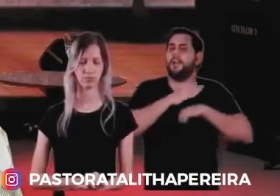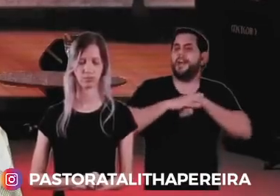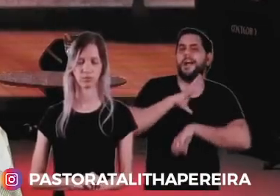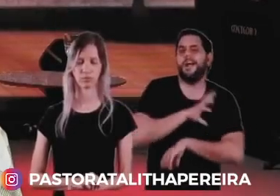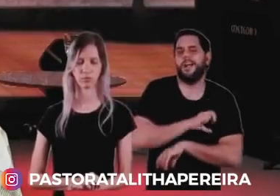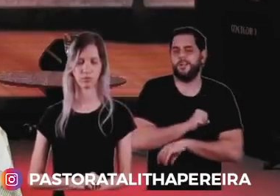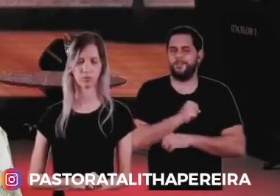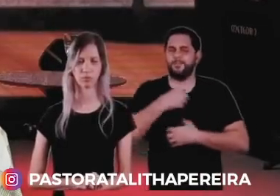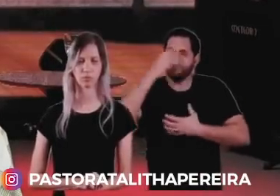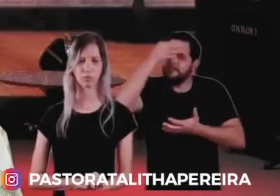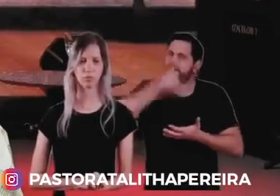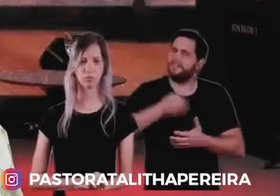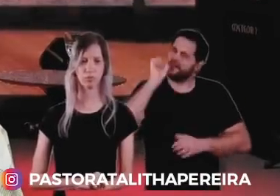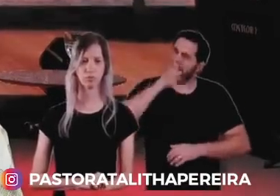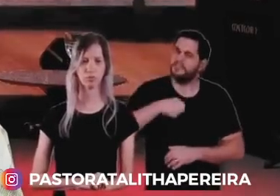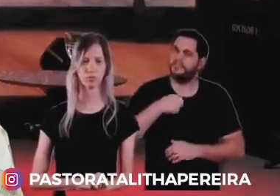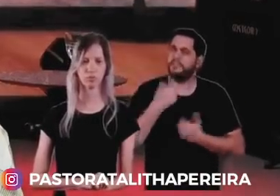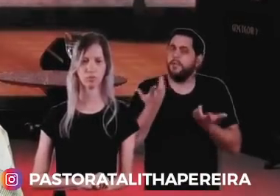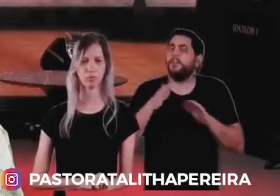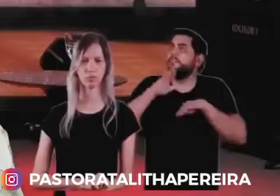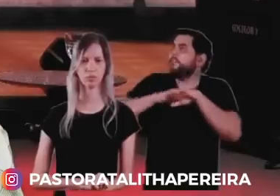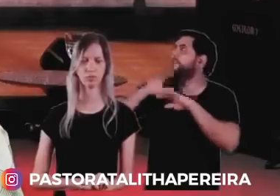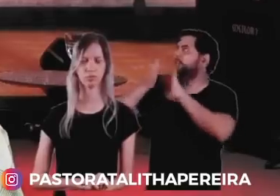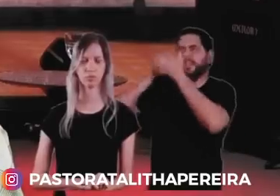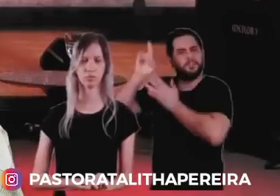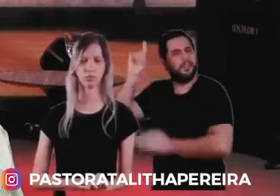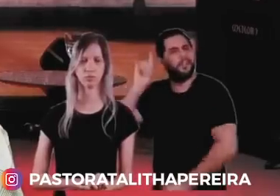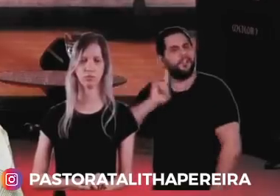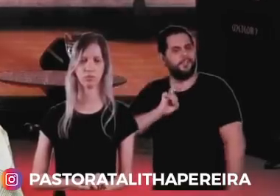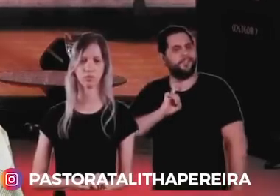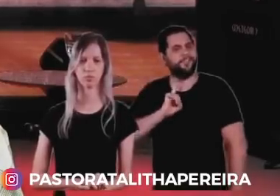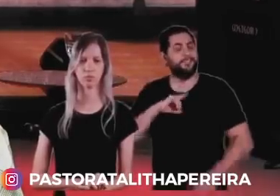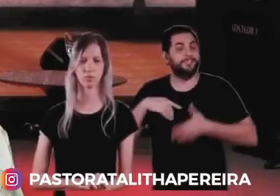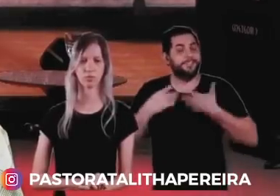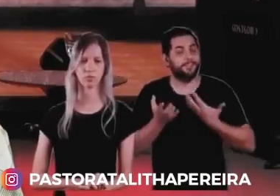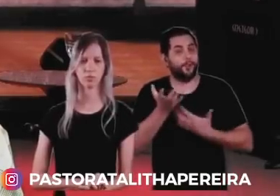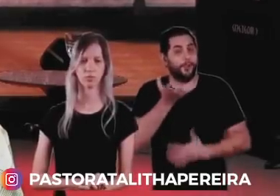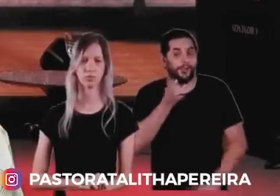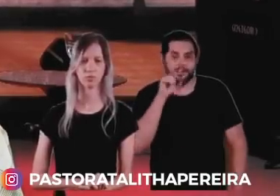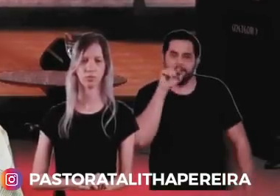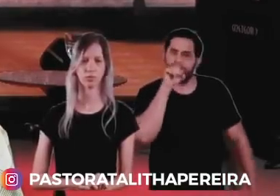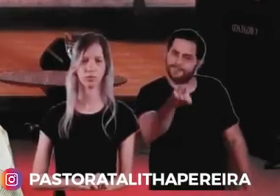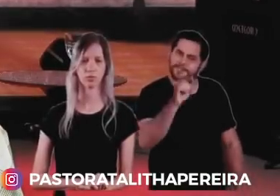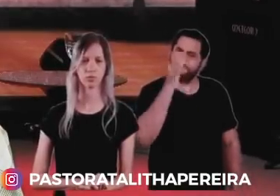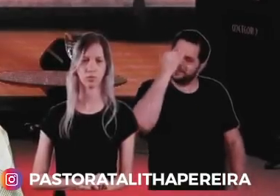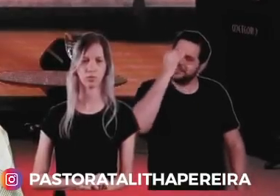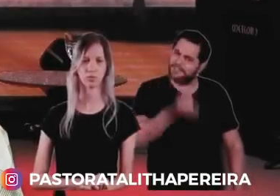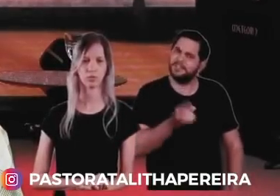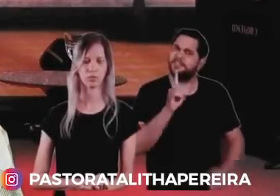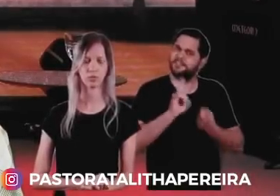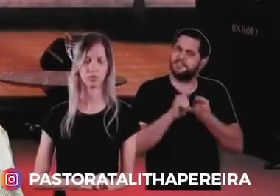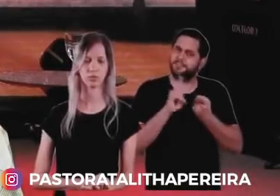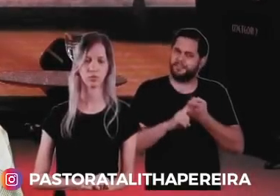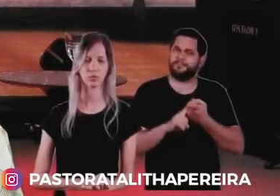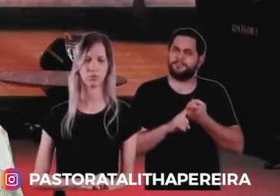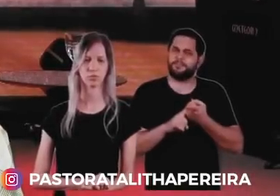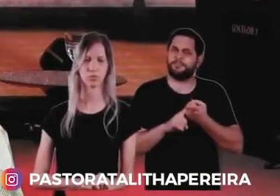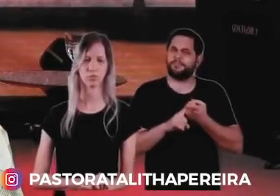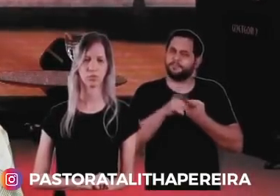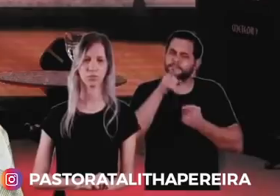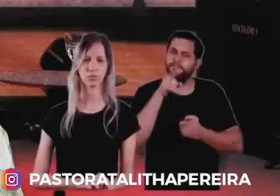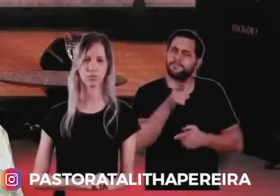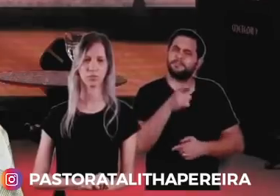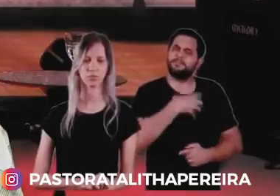amor, com tanta certeza de que quando a gente chama, ele vem. E a gente quer que você tenha essa certeza, a gente quer que você tenha